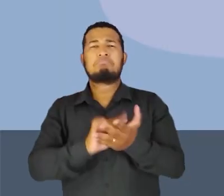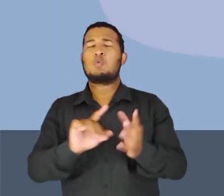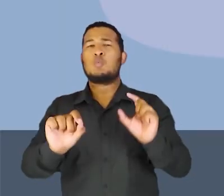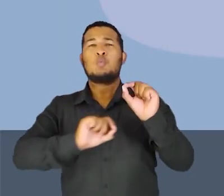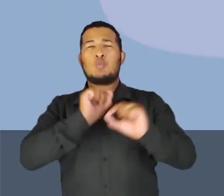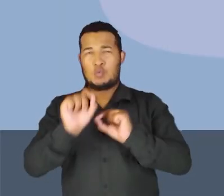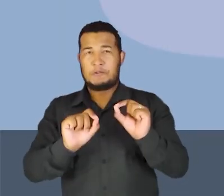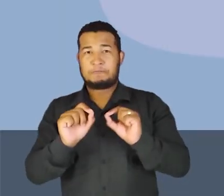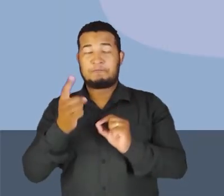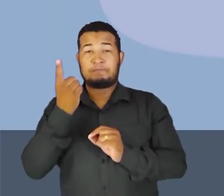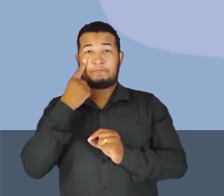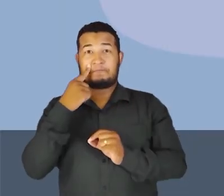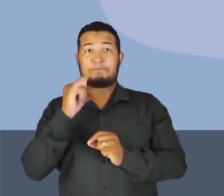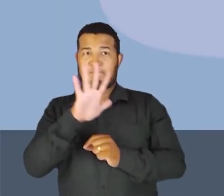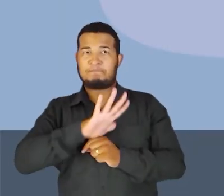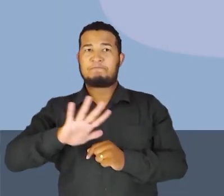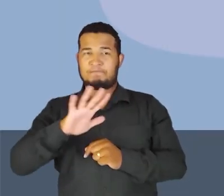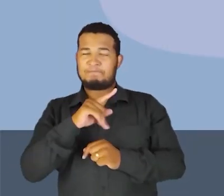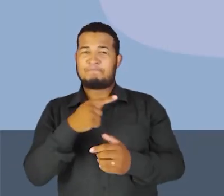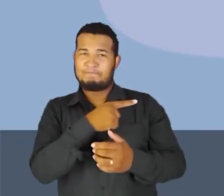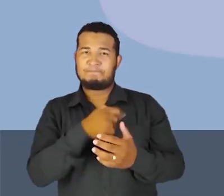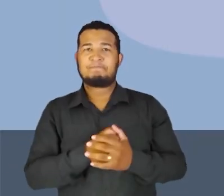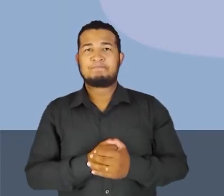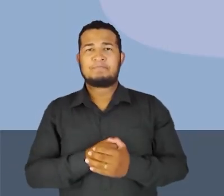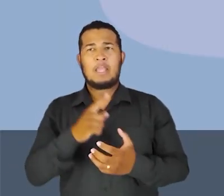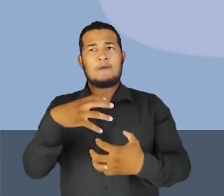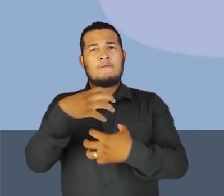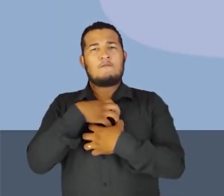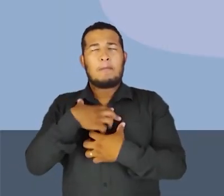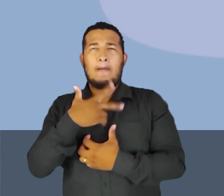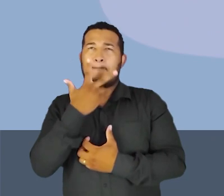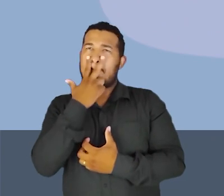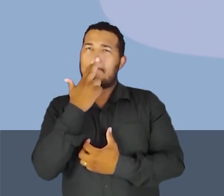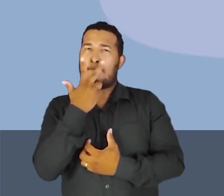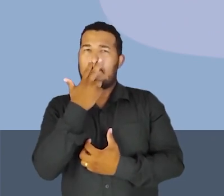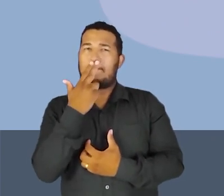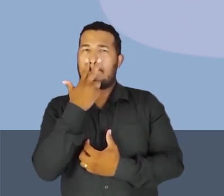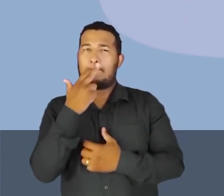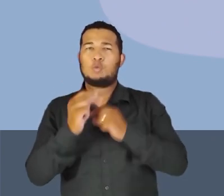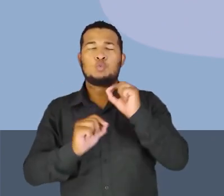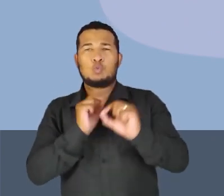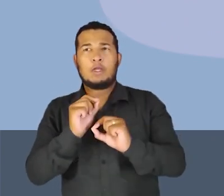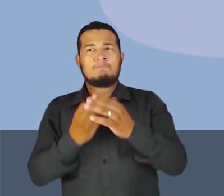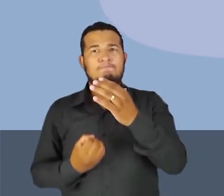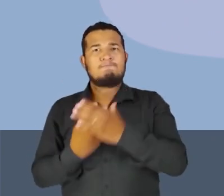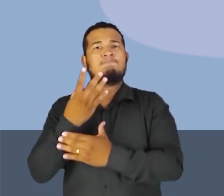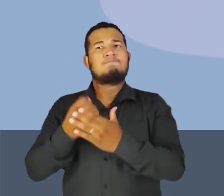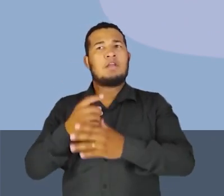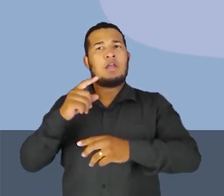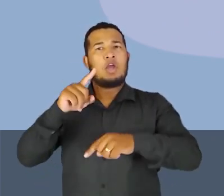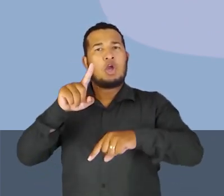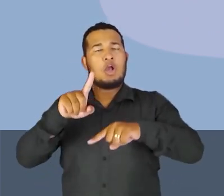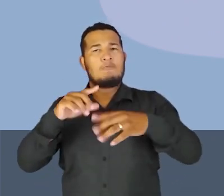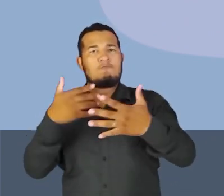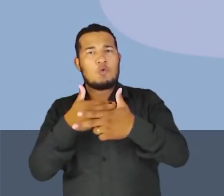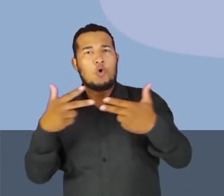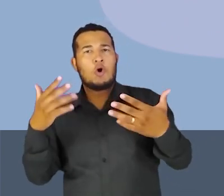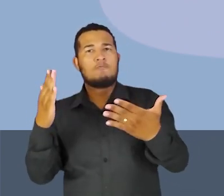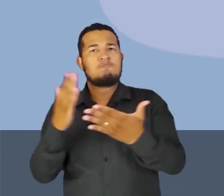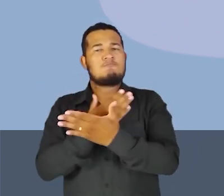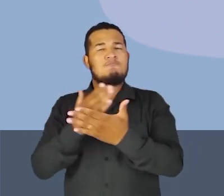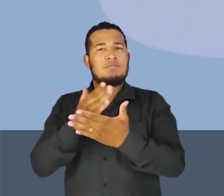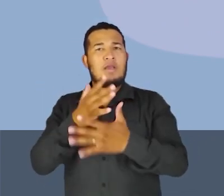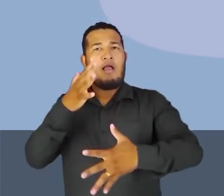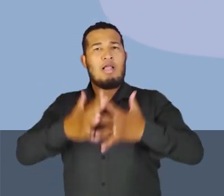o conceito de método de barreira. É uma forma, um método contraceptivo, onde se cria um obstáculo, ou seja, uma